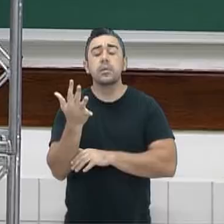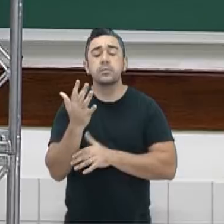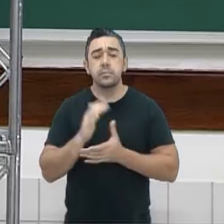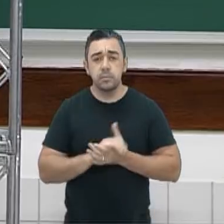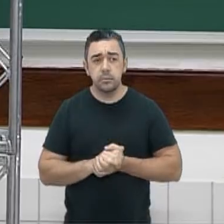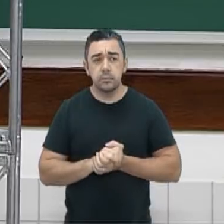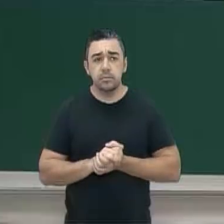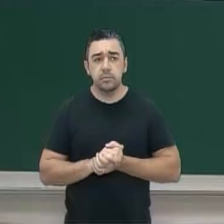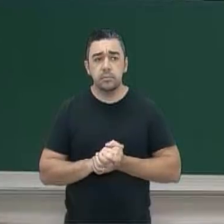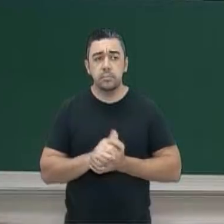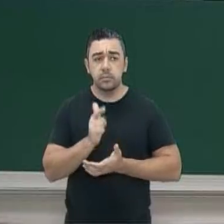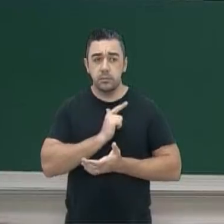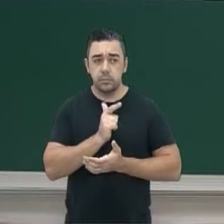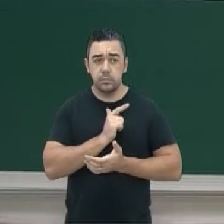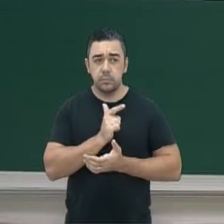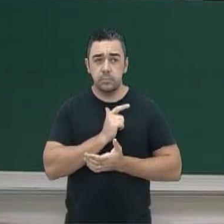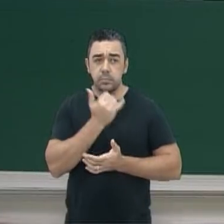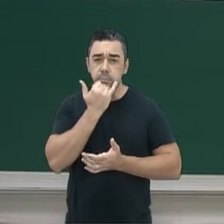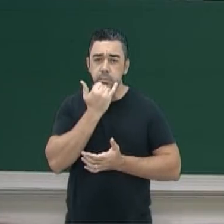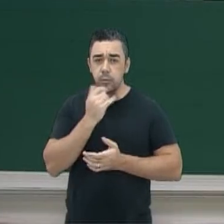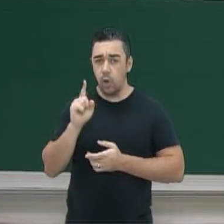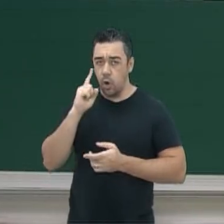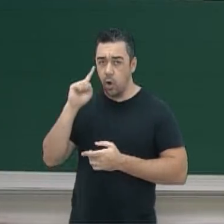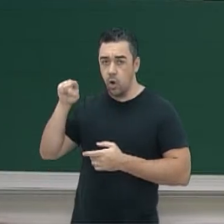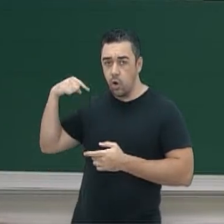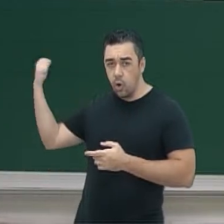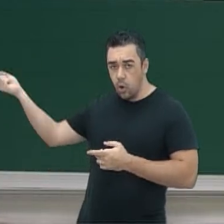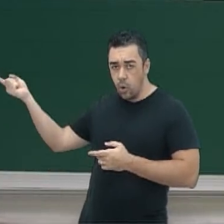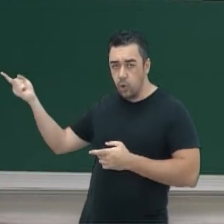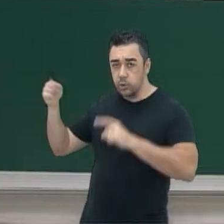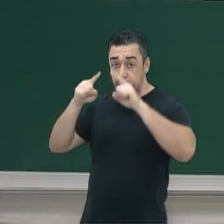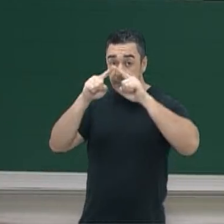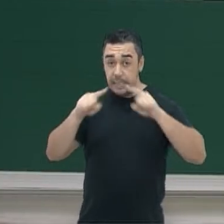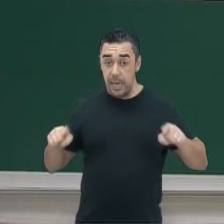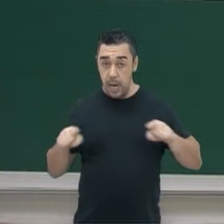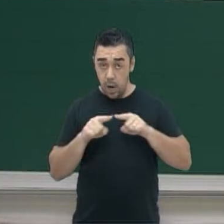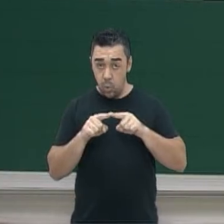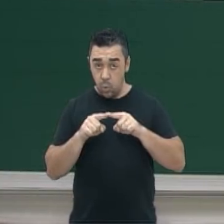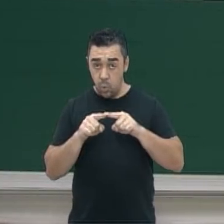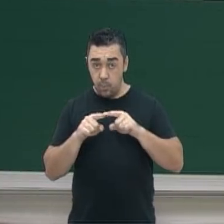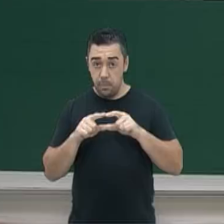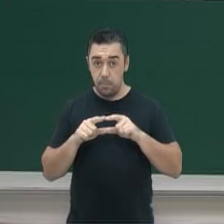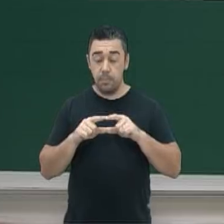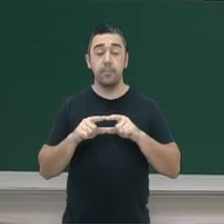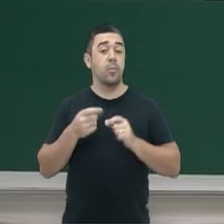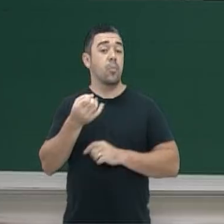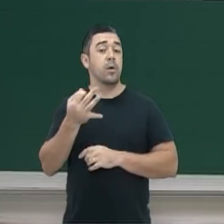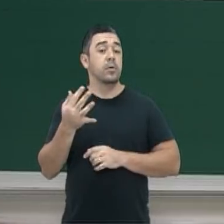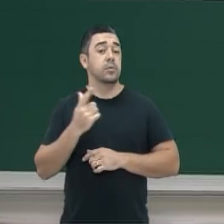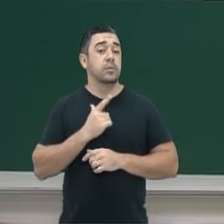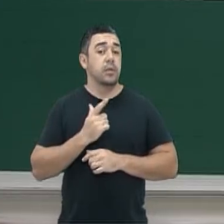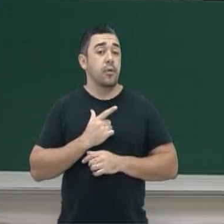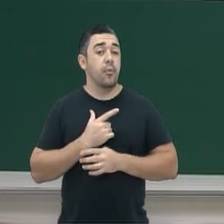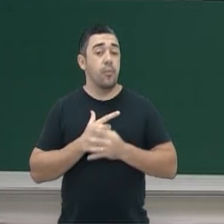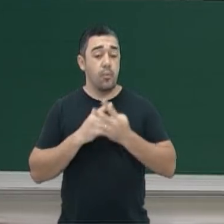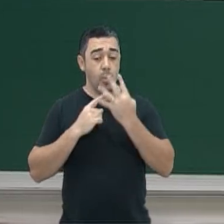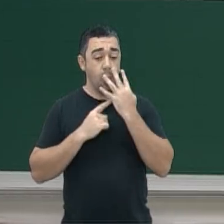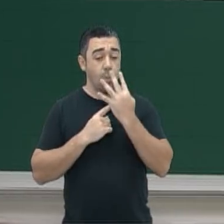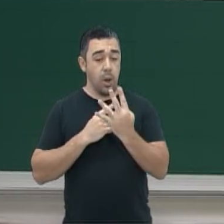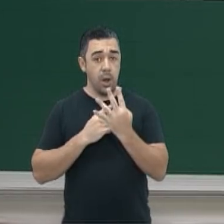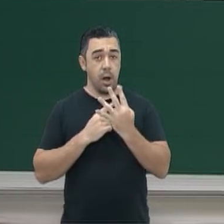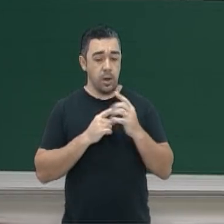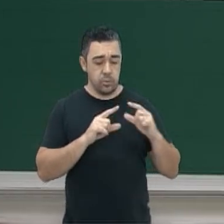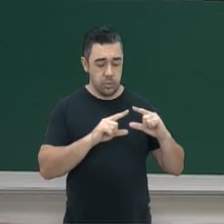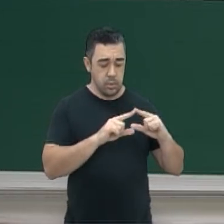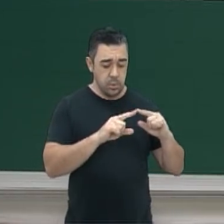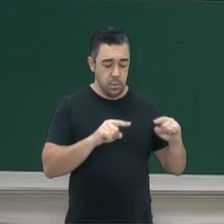ó. O quadrado, vamos começar pelo triângulo maior. O triângulo maior, o que aconteceu? Eu tenho